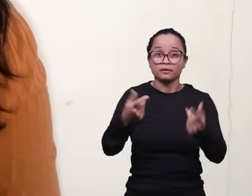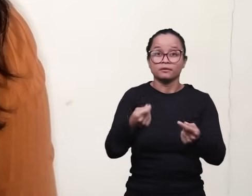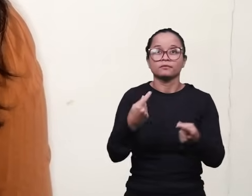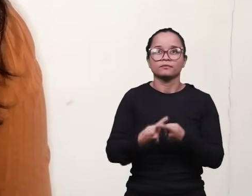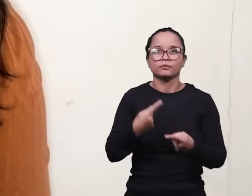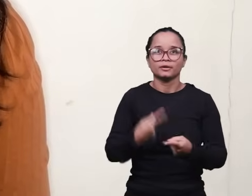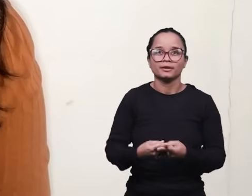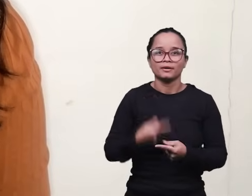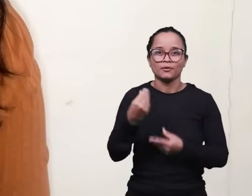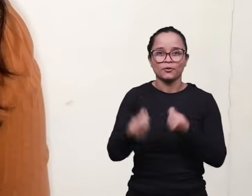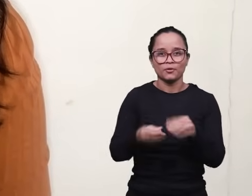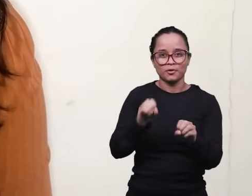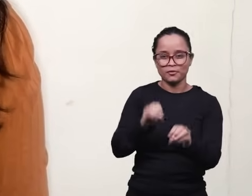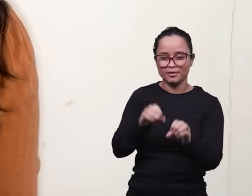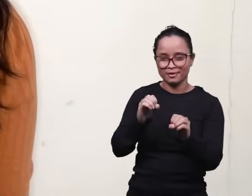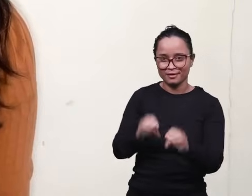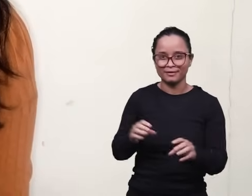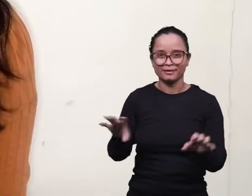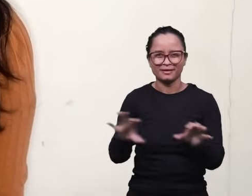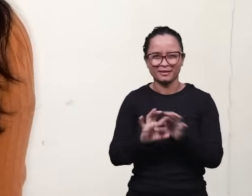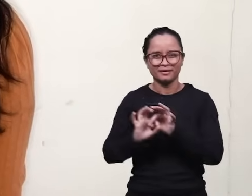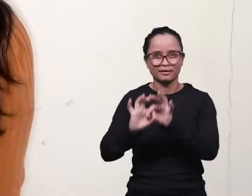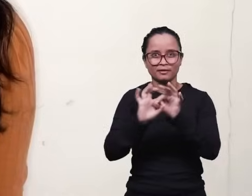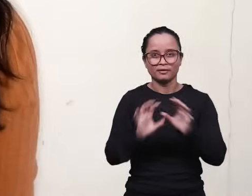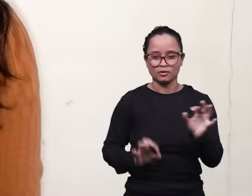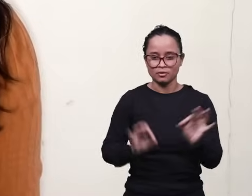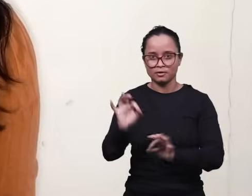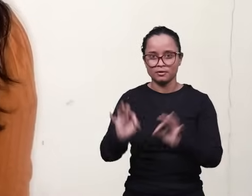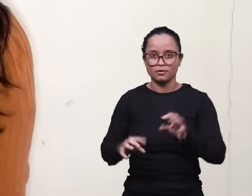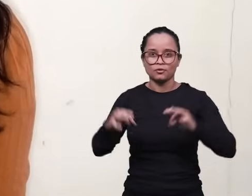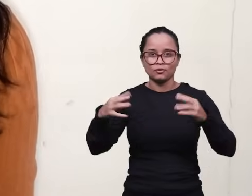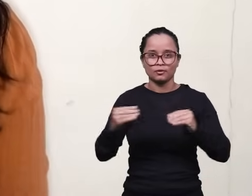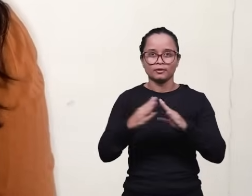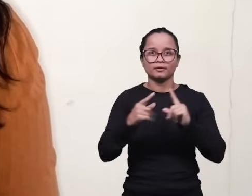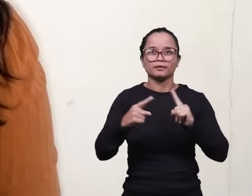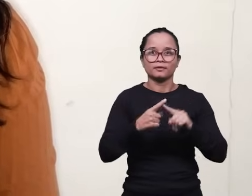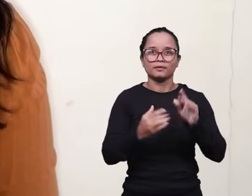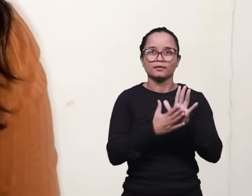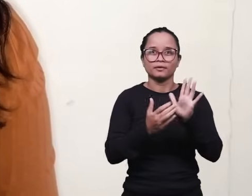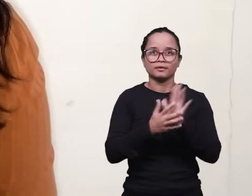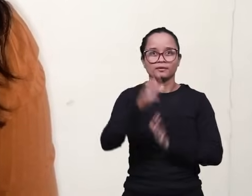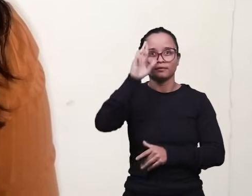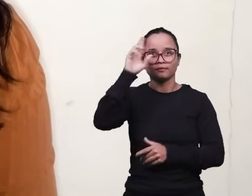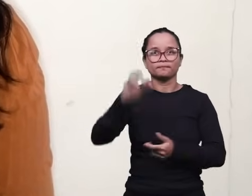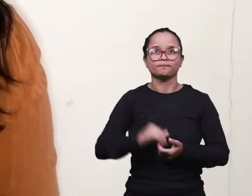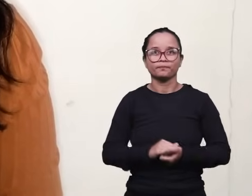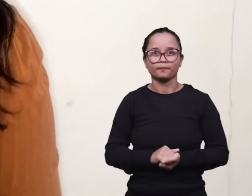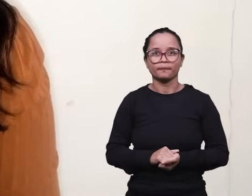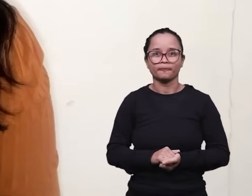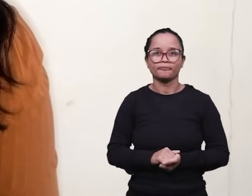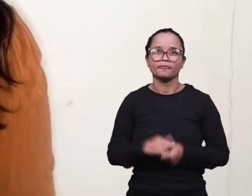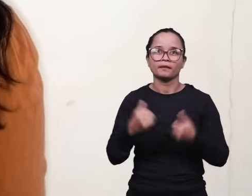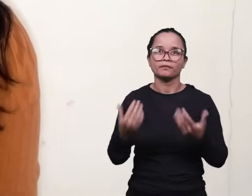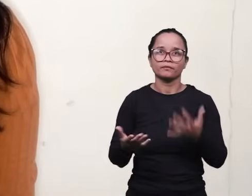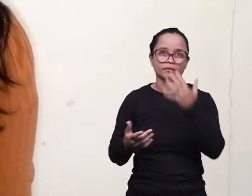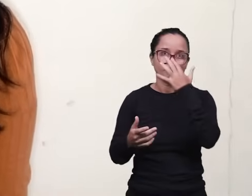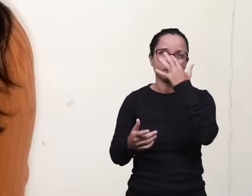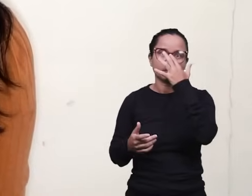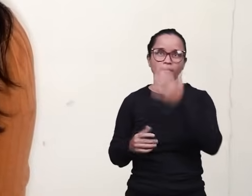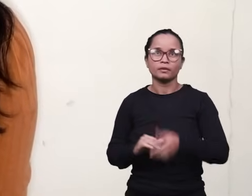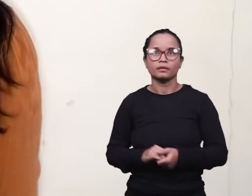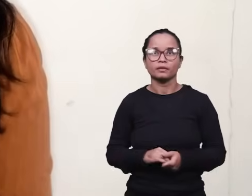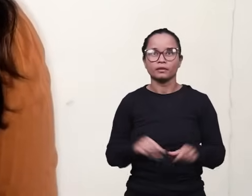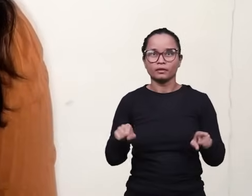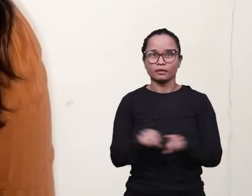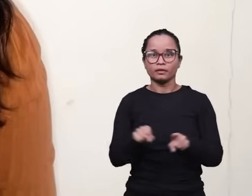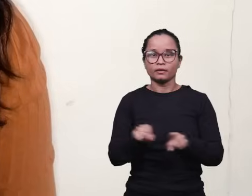forma que os ensinos são transmitidos, além da comunhão e organização de toda a Igreja. Louvado seja o nome do Senhor! SM